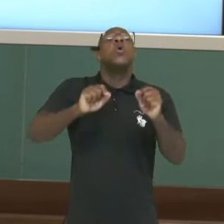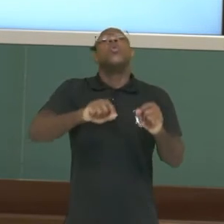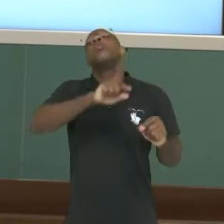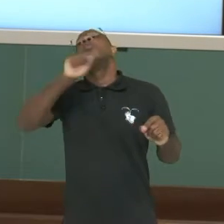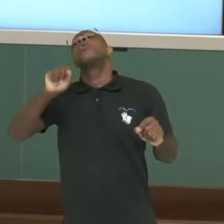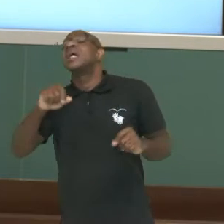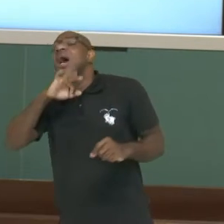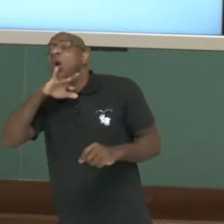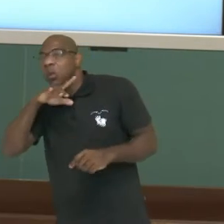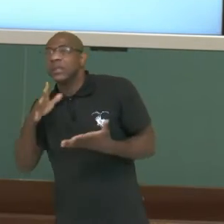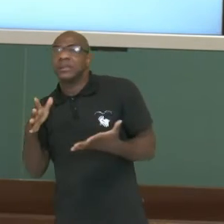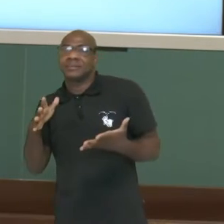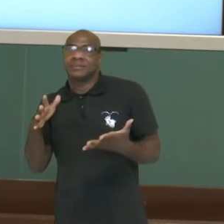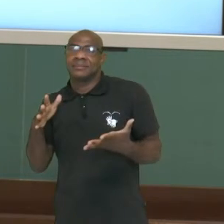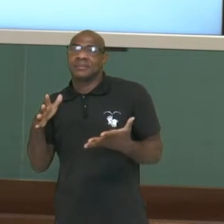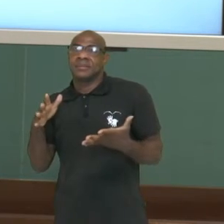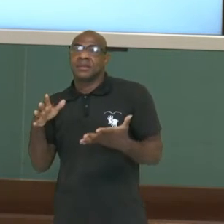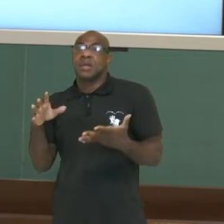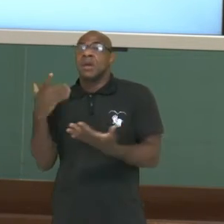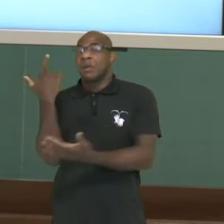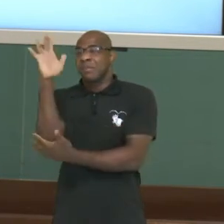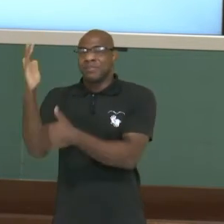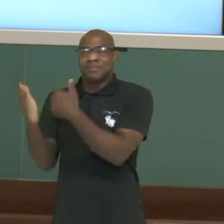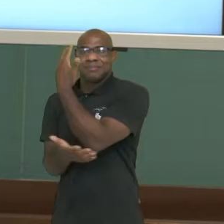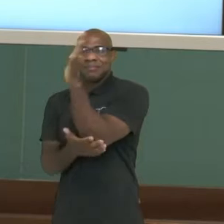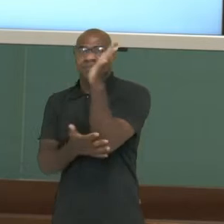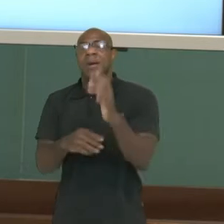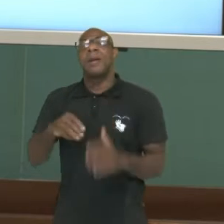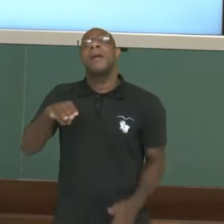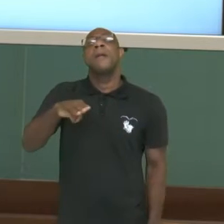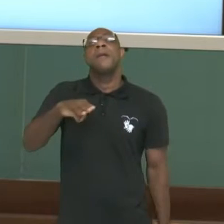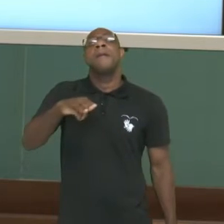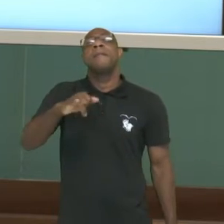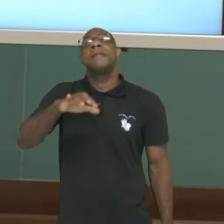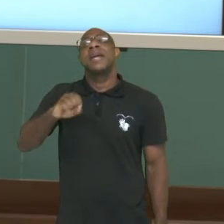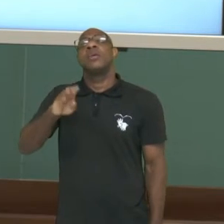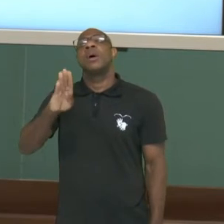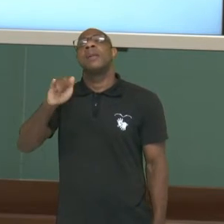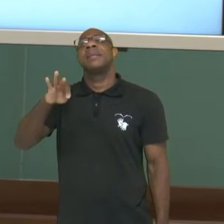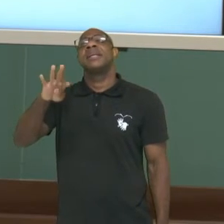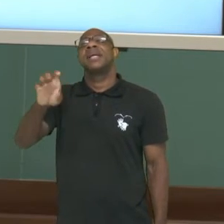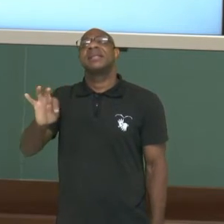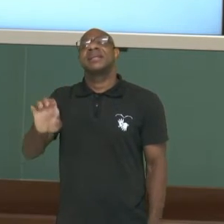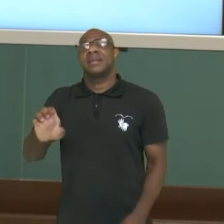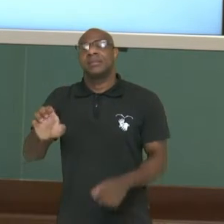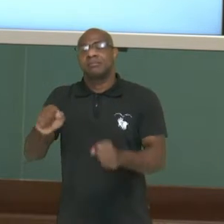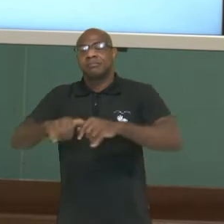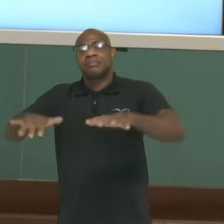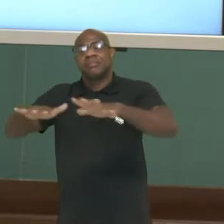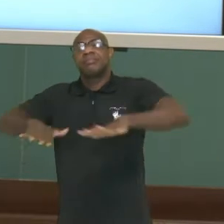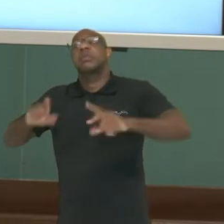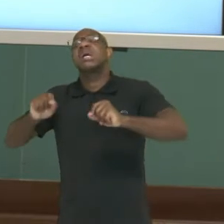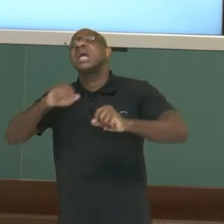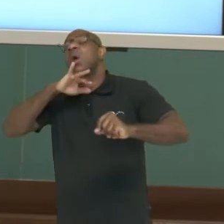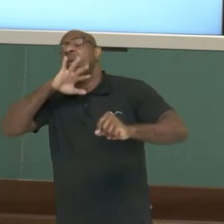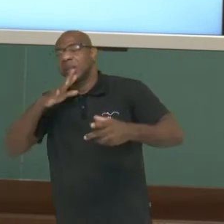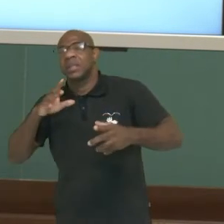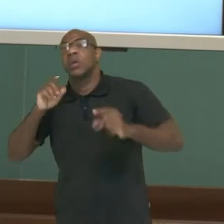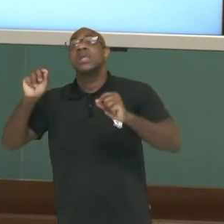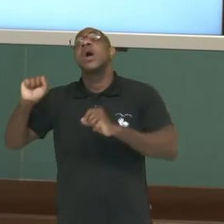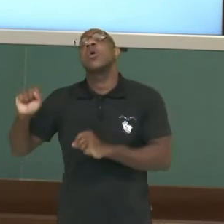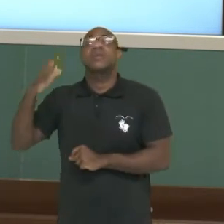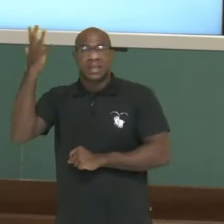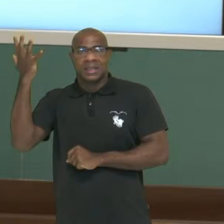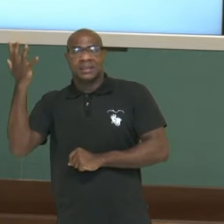meio ambiente, né? Então, você pode apontar aí no seu caderno na sua opinião e, em seguida, nós retornaremos então com uma